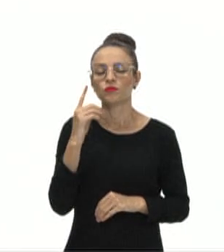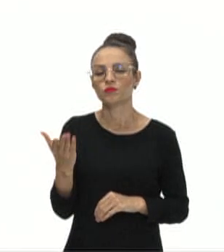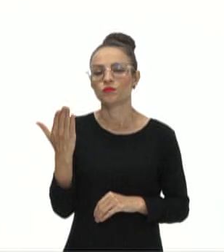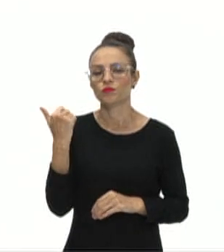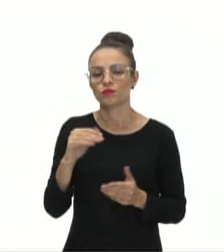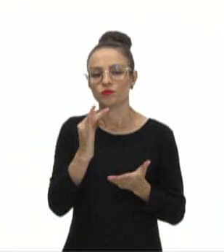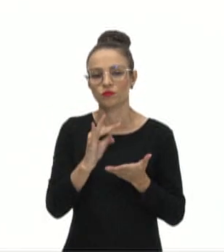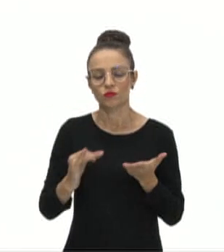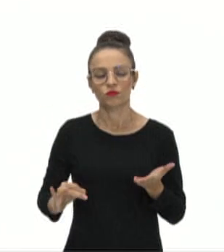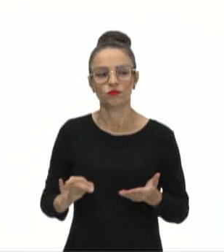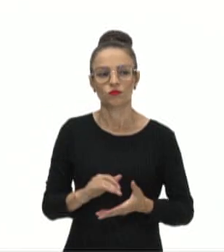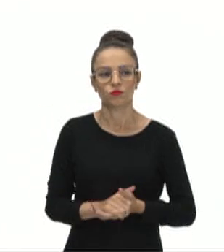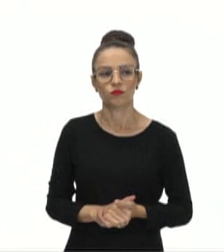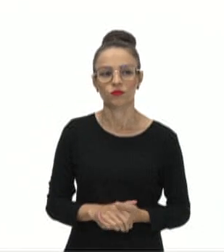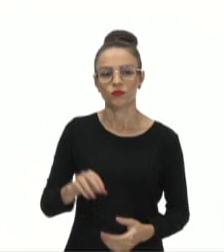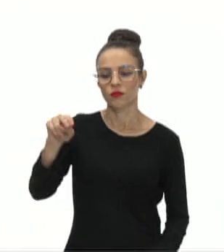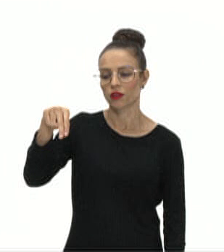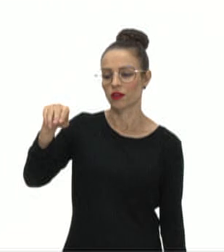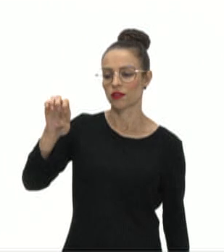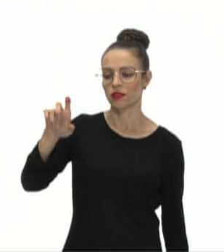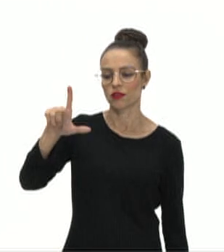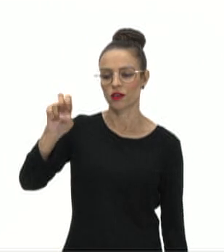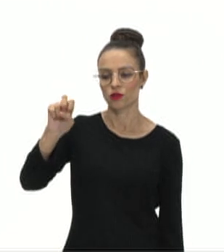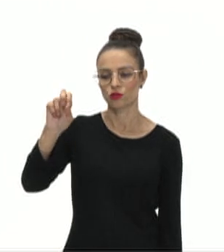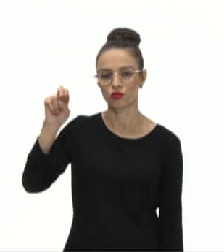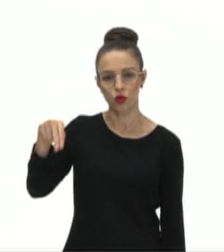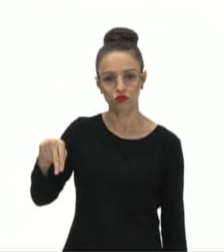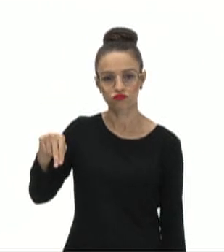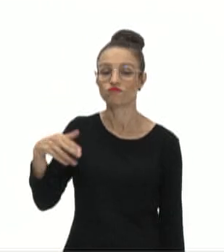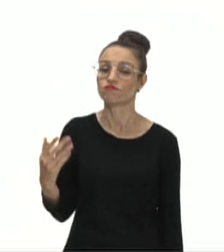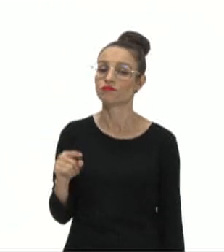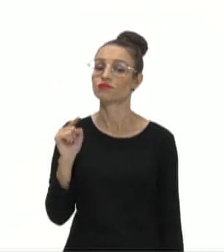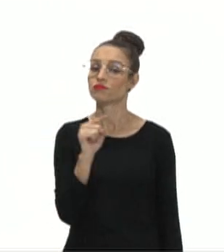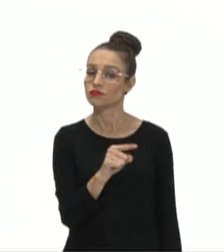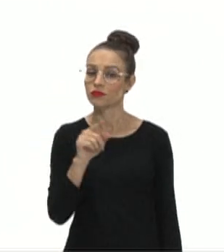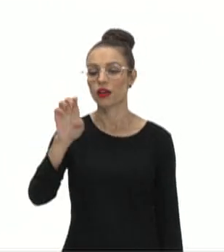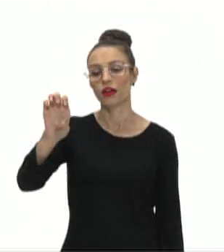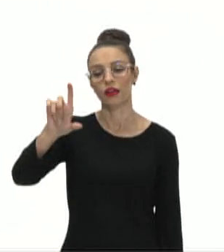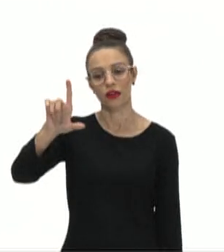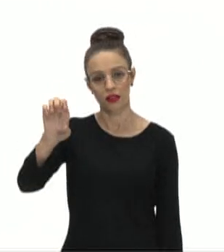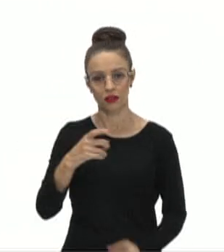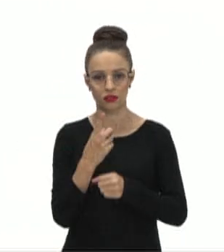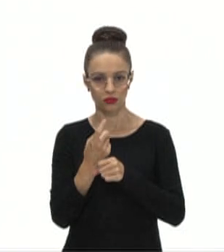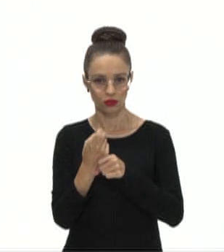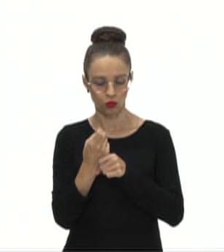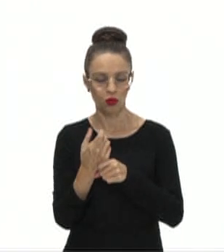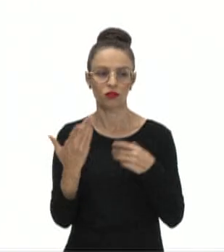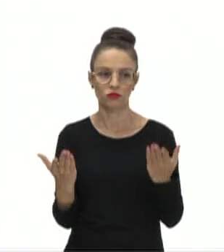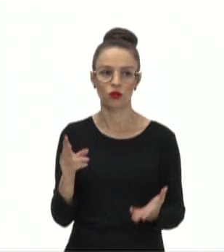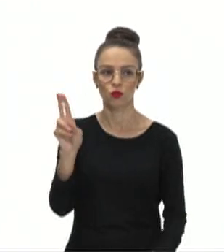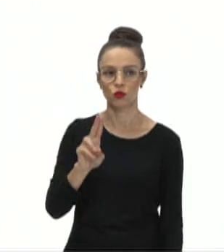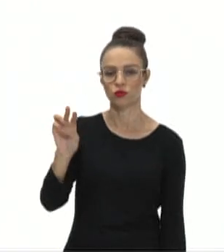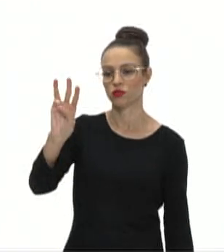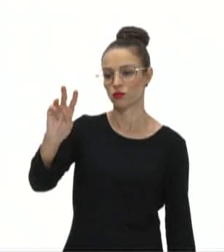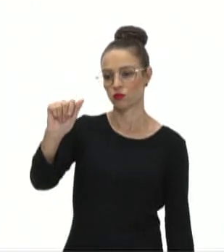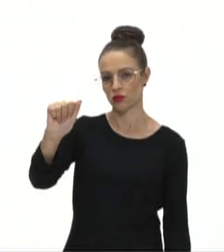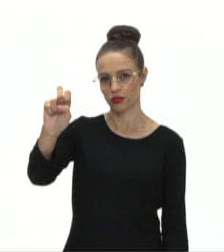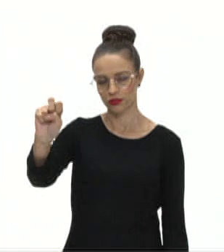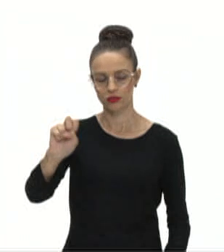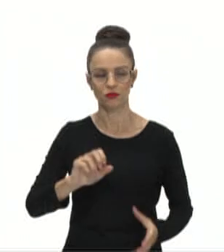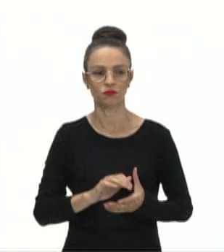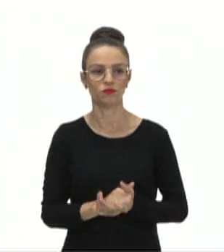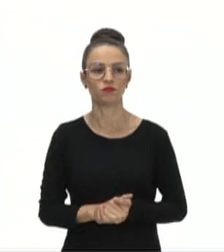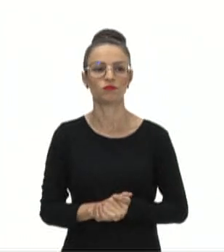go! Nelson Mandela, ele, né? Sujeito no singular. Então, eu tenho que usar was.